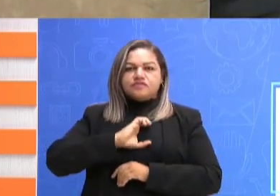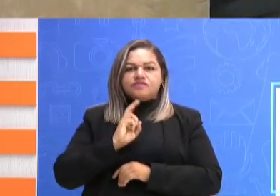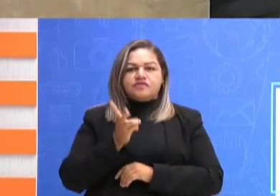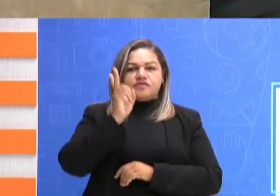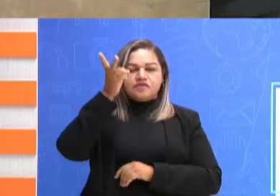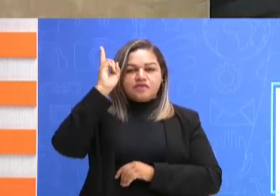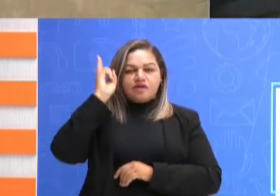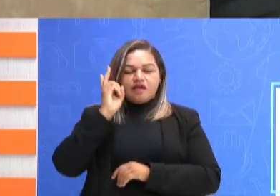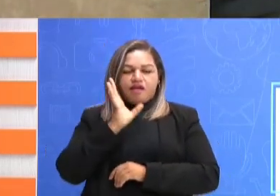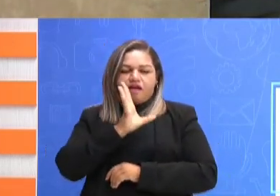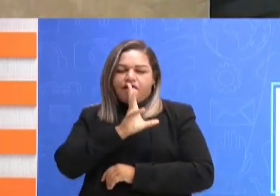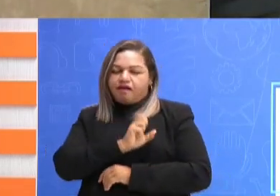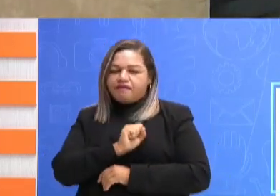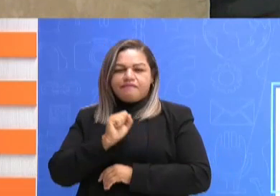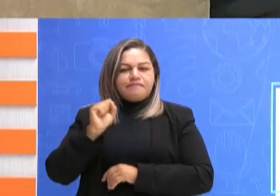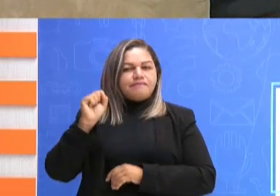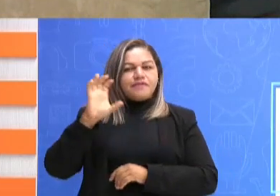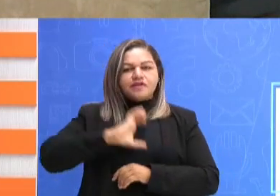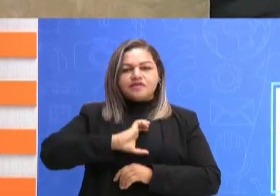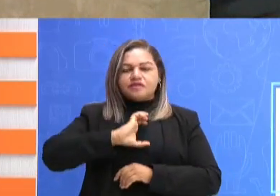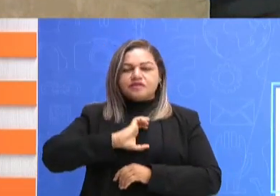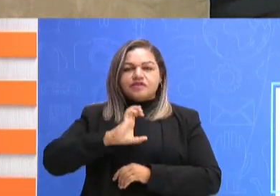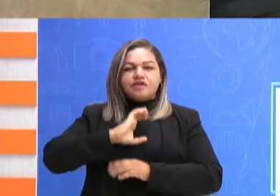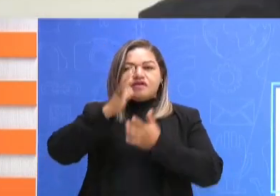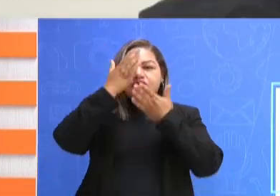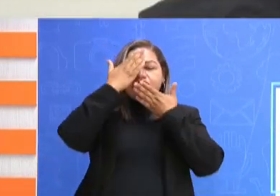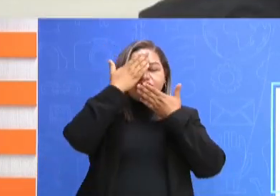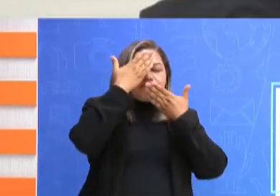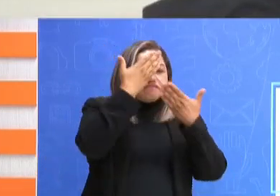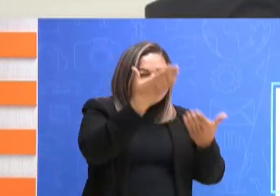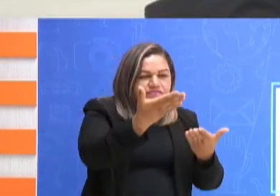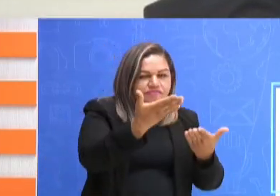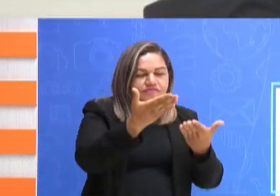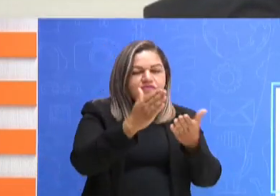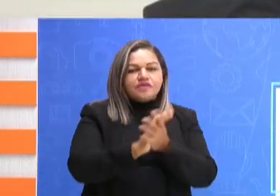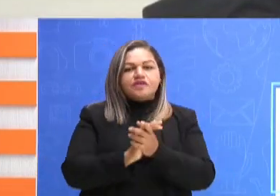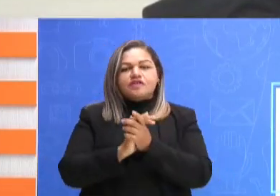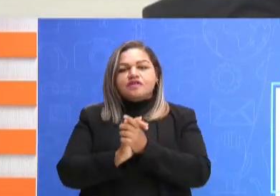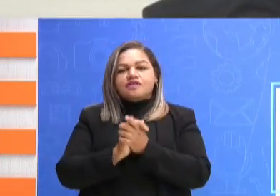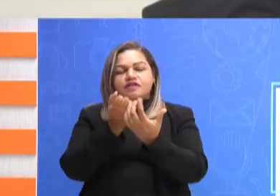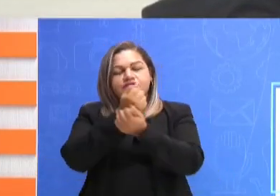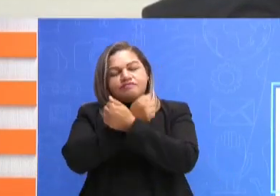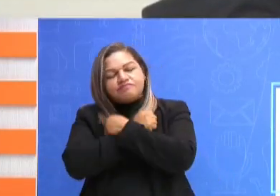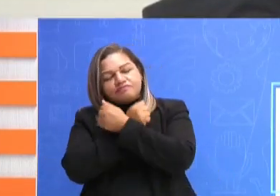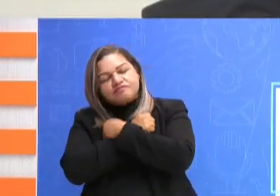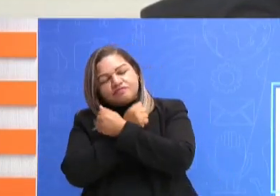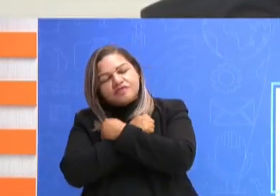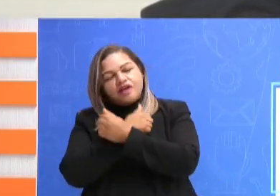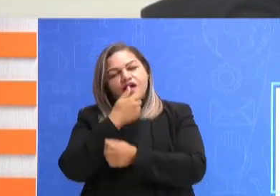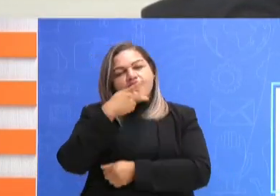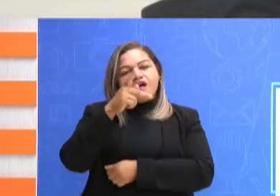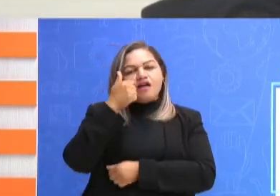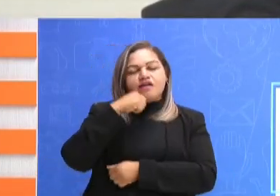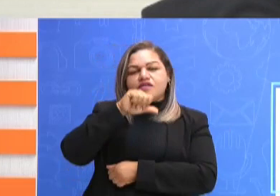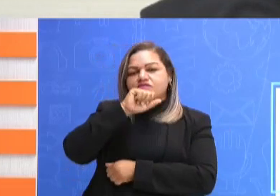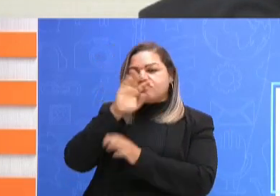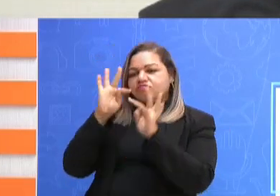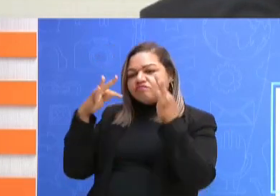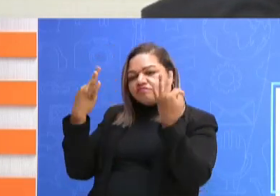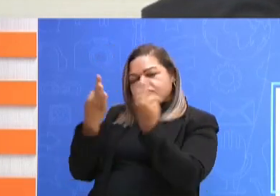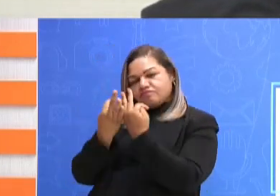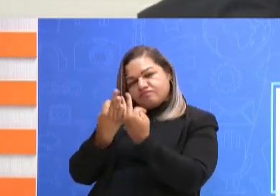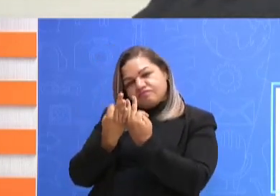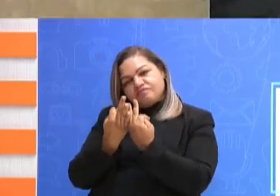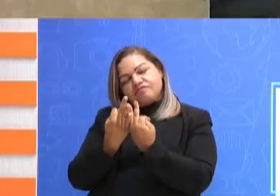sempre diz, apaixonado por nossa cidade. Eu lhe agradeço muito pelo esse comprometimento. Leve os nossos abraços à dona Rosário e a toda a sua